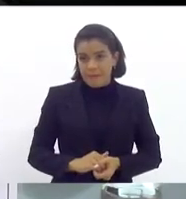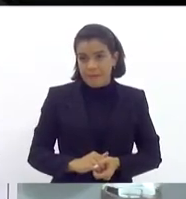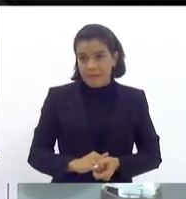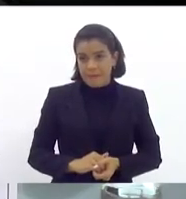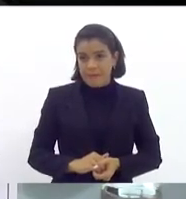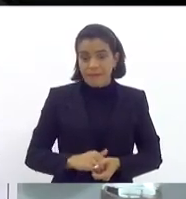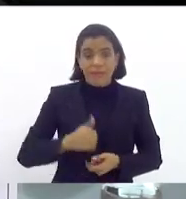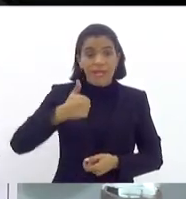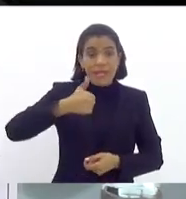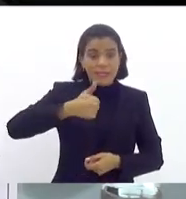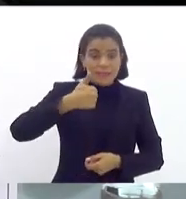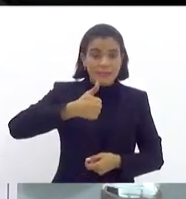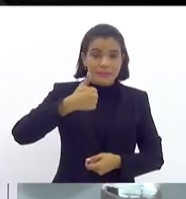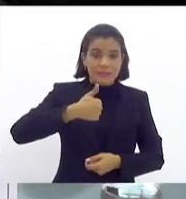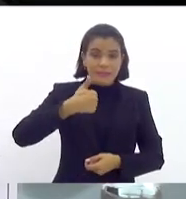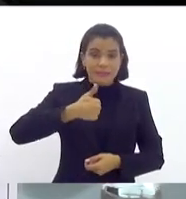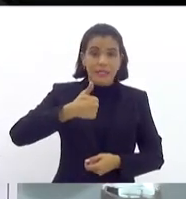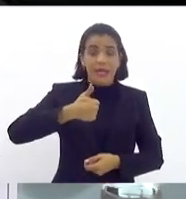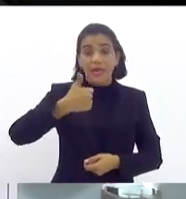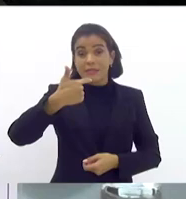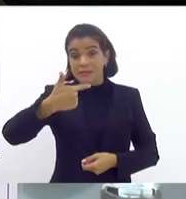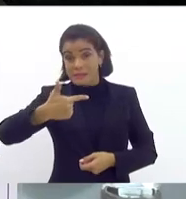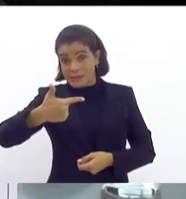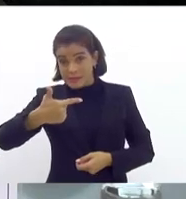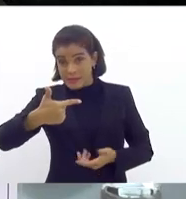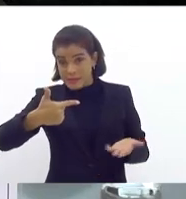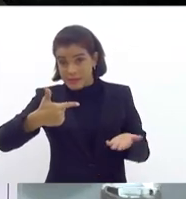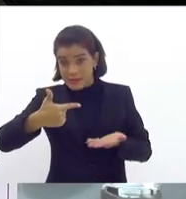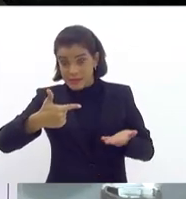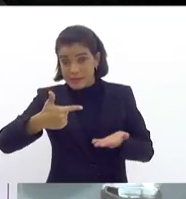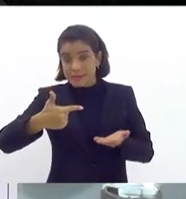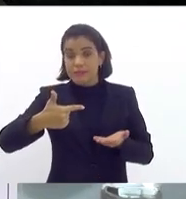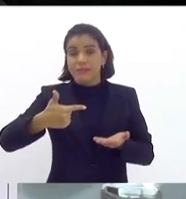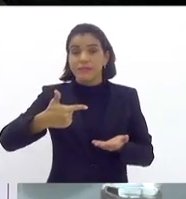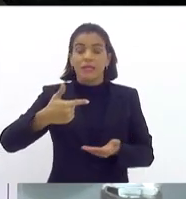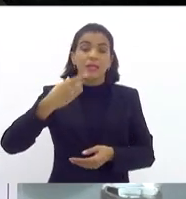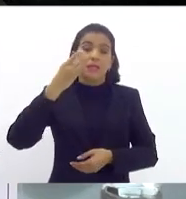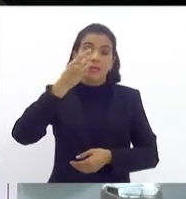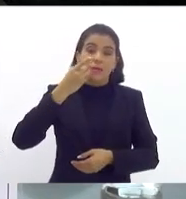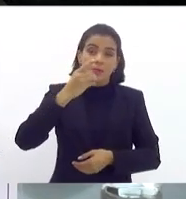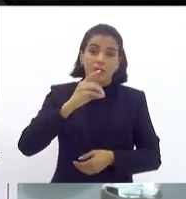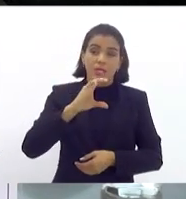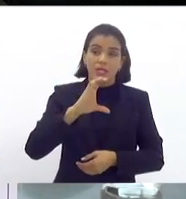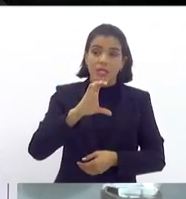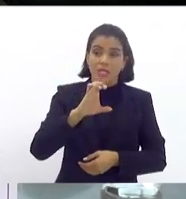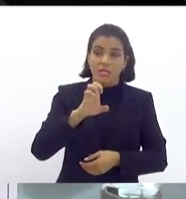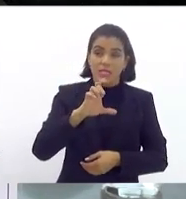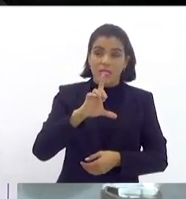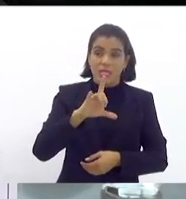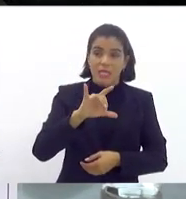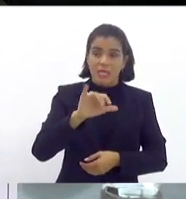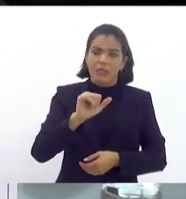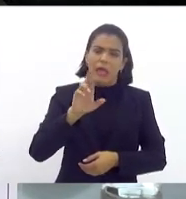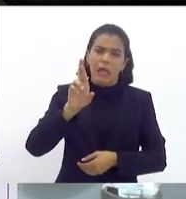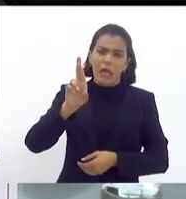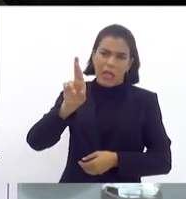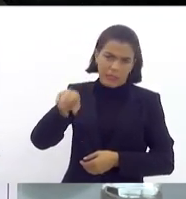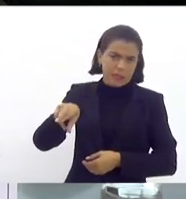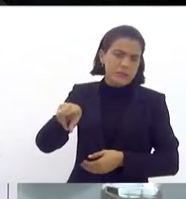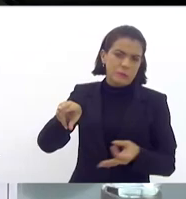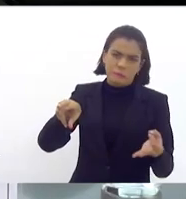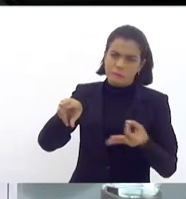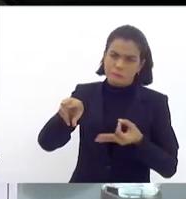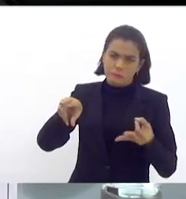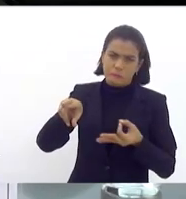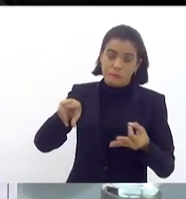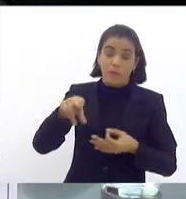esta é a primeira questão. A segunda questão, deputada Célia tem absoluta razão. O